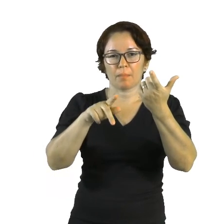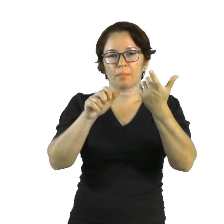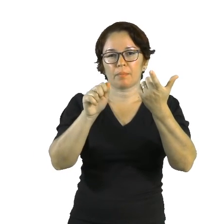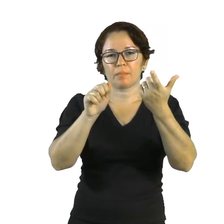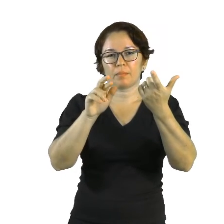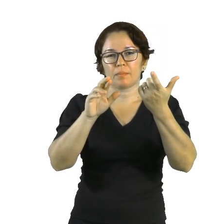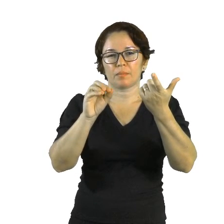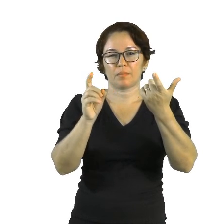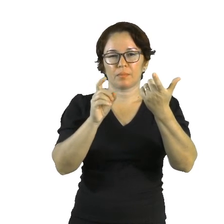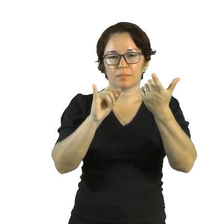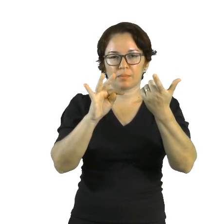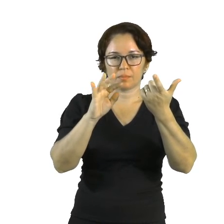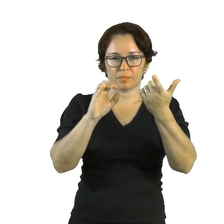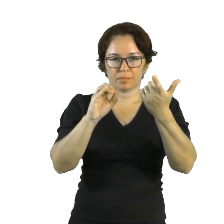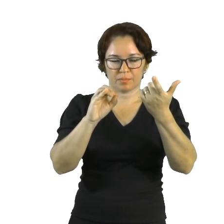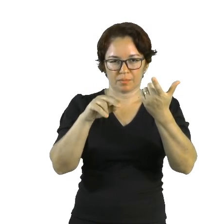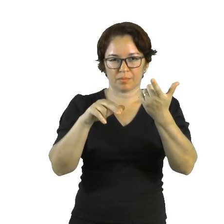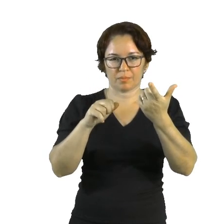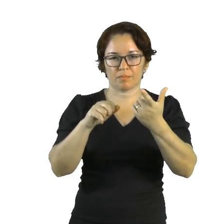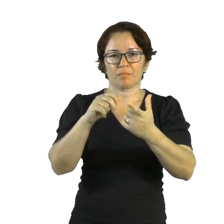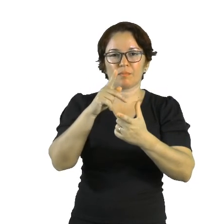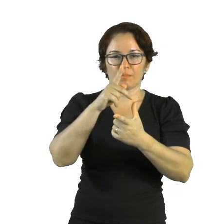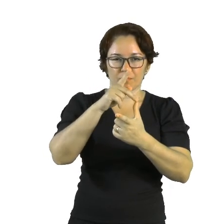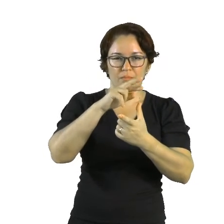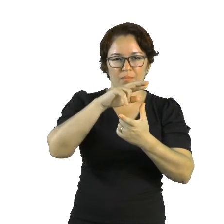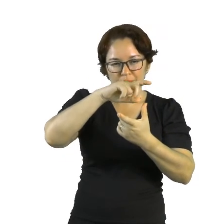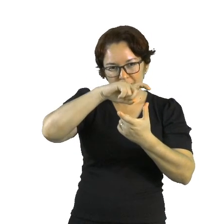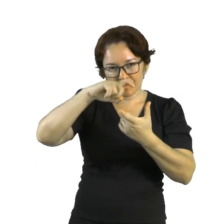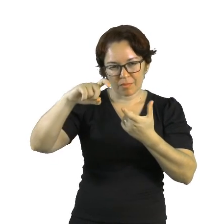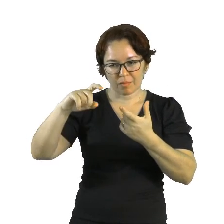paroxítona. Mais uma palavrinha.